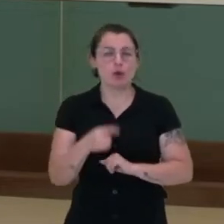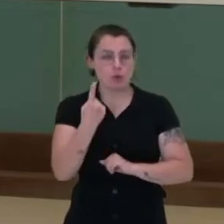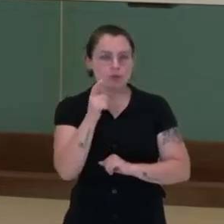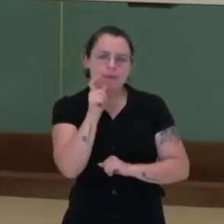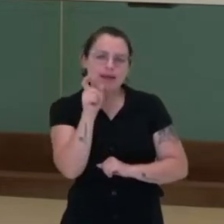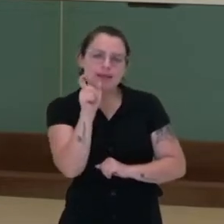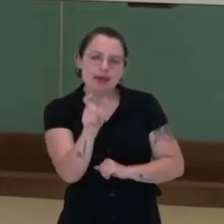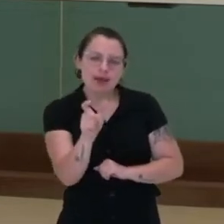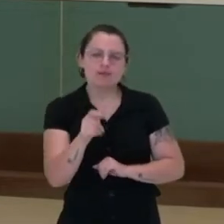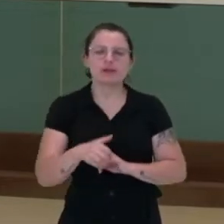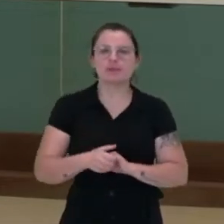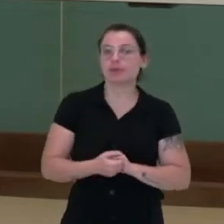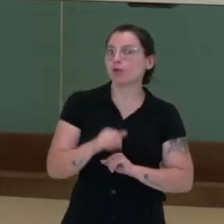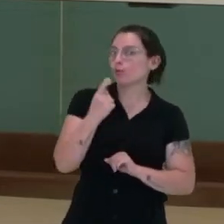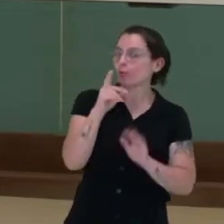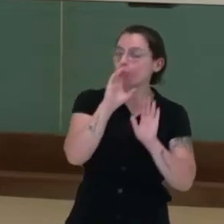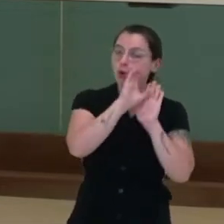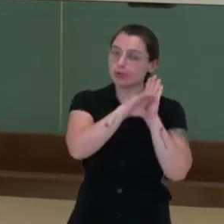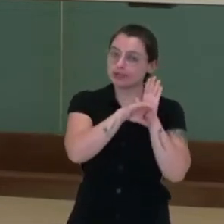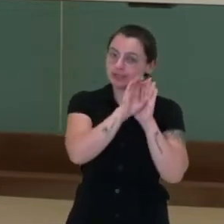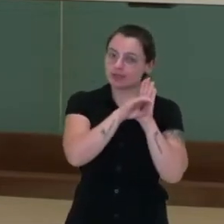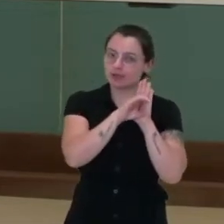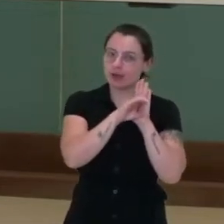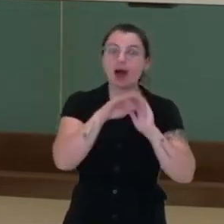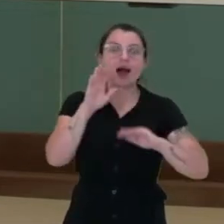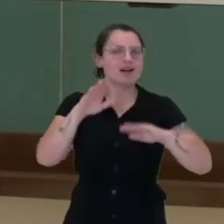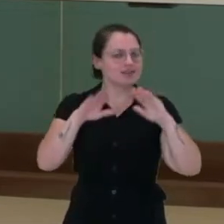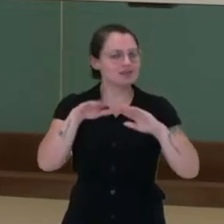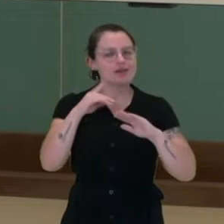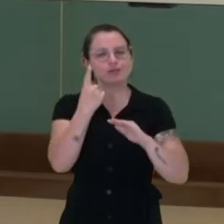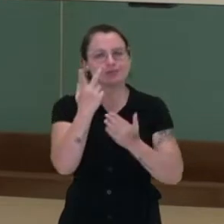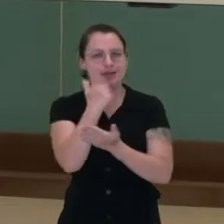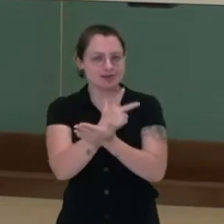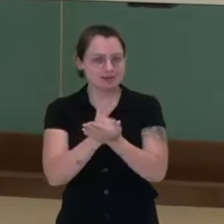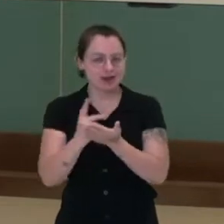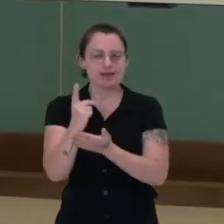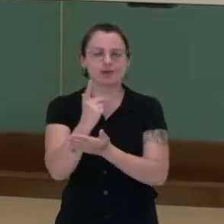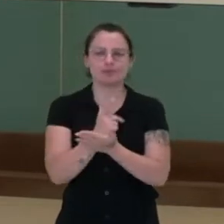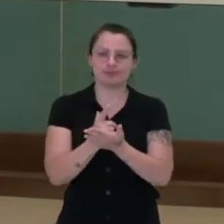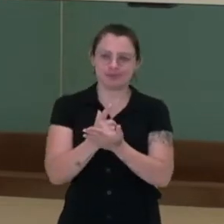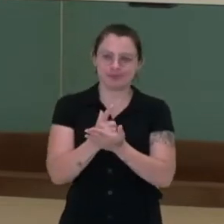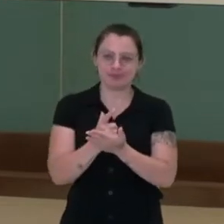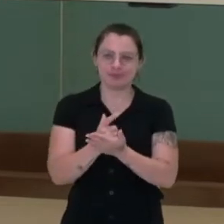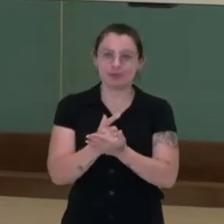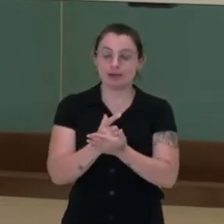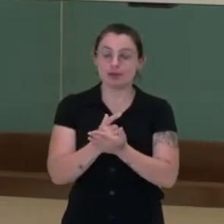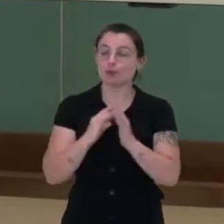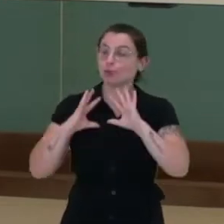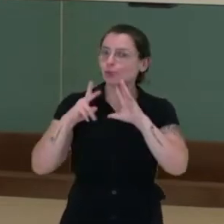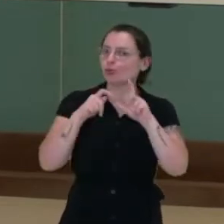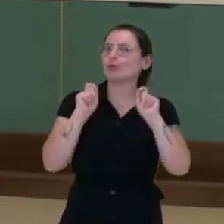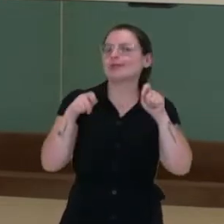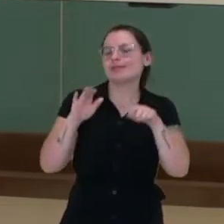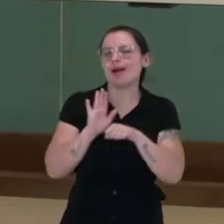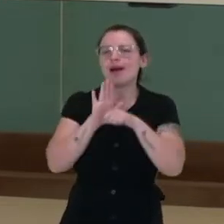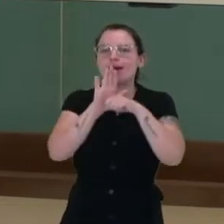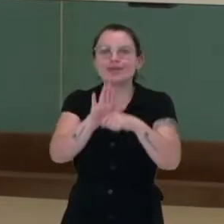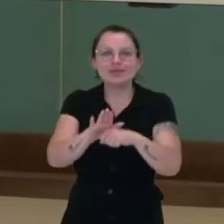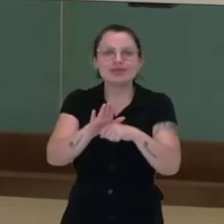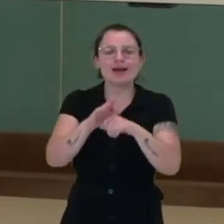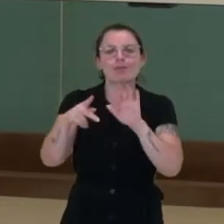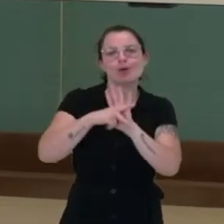palavra, um conceito, até um desenho vale. Tudo isso vai ajudar os seus estudos. E quando você for